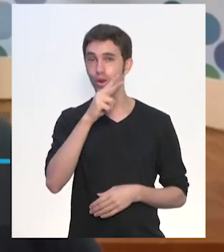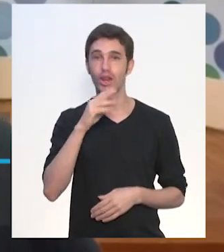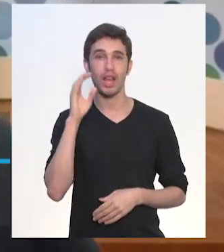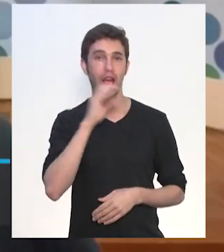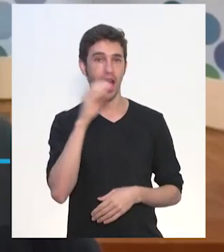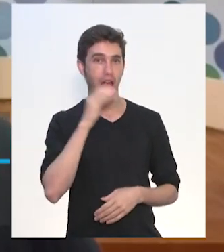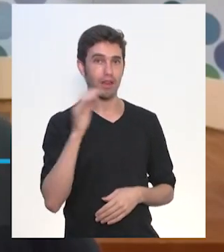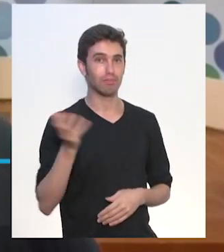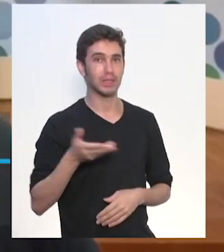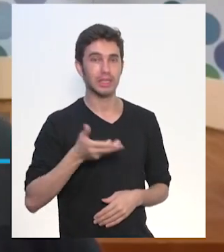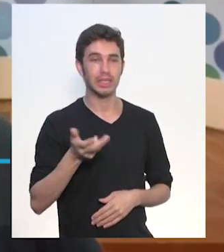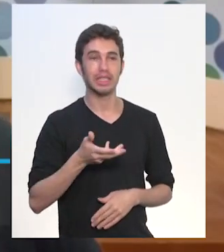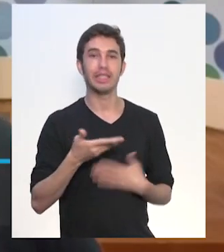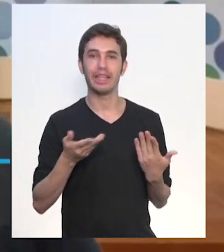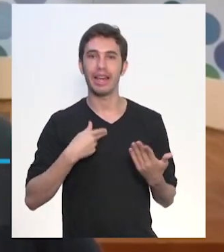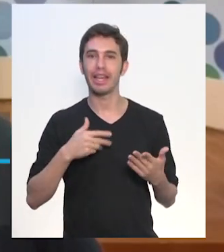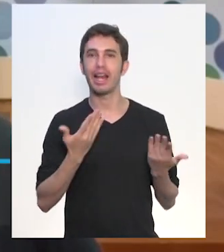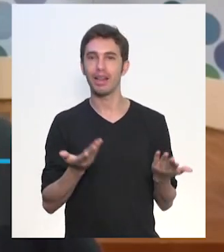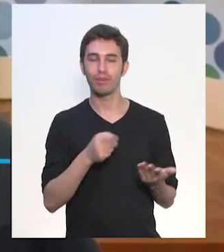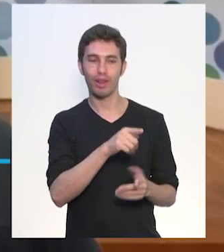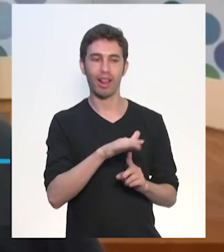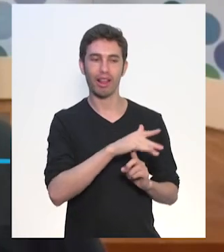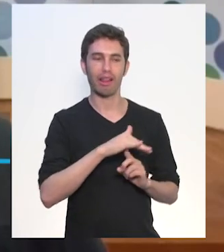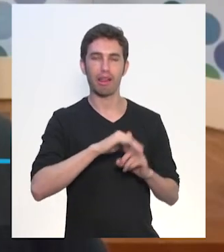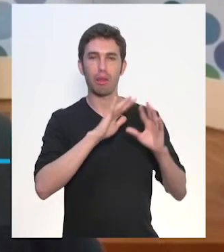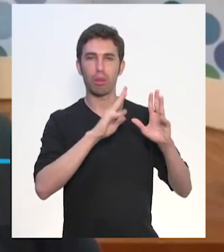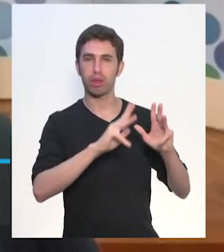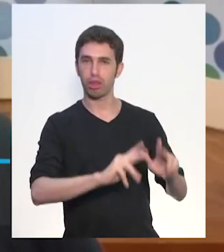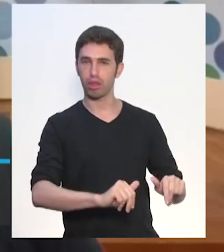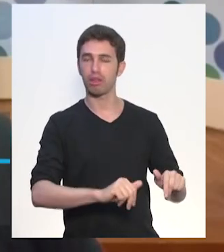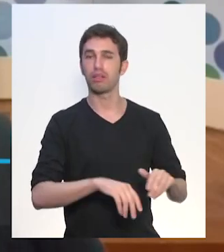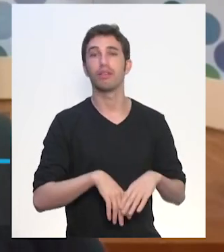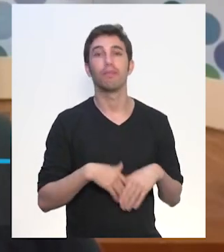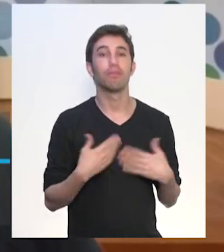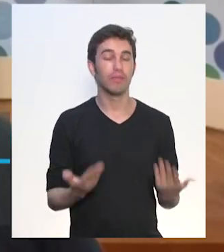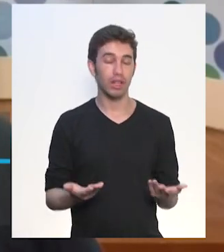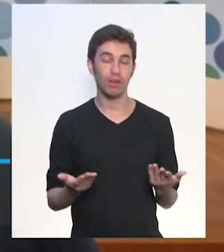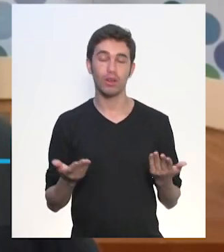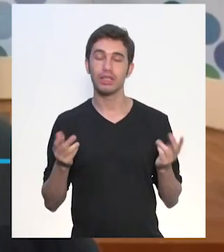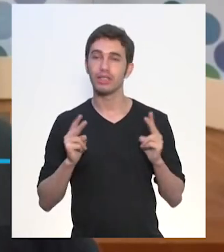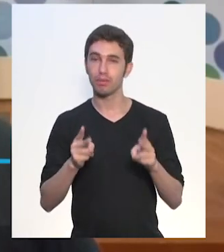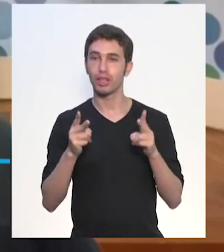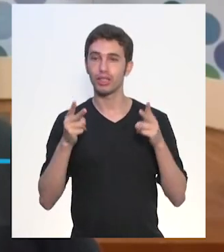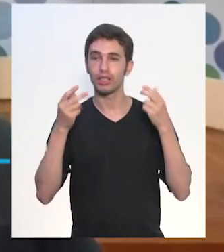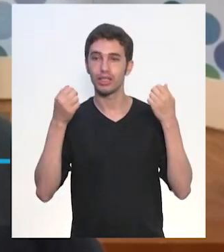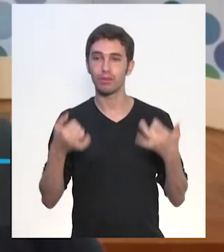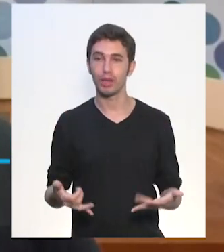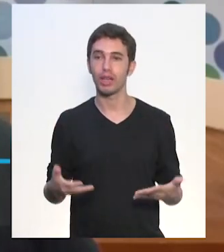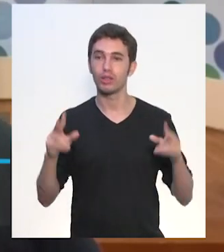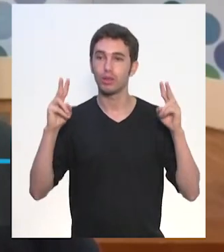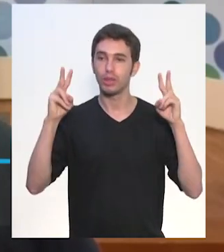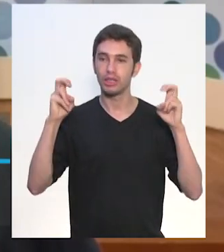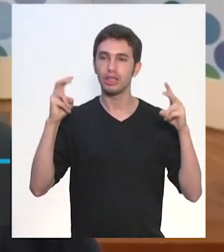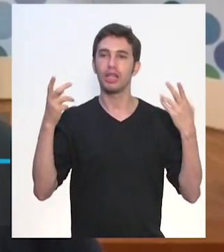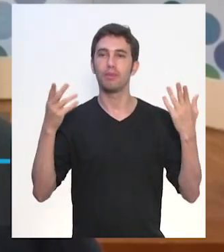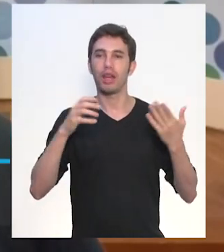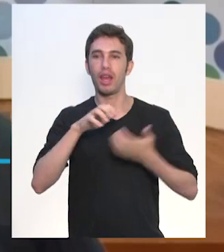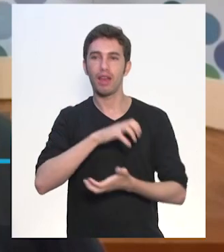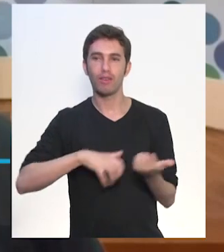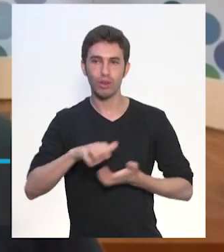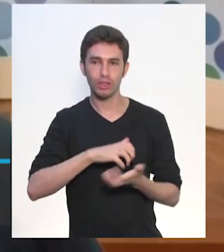e acabou assim degradando o meio ambiente. E toda vez que a gente fala sobre a questão aí de revolução